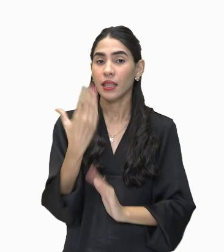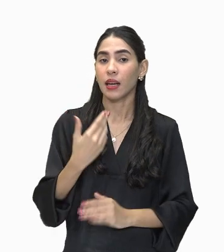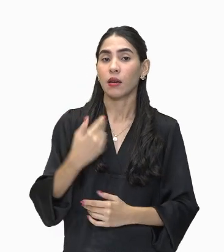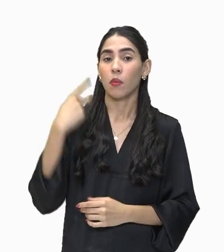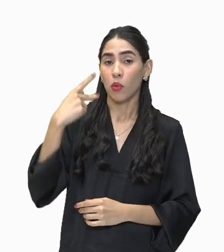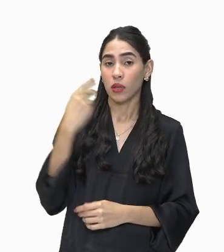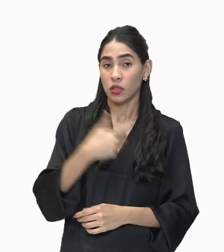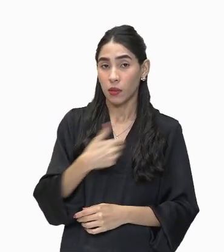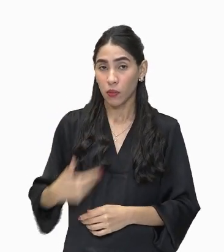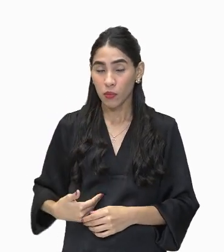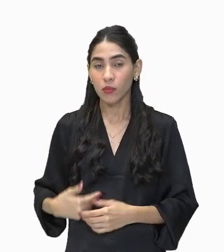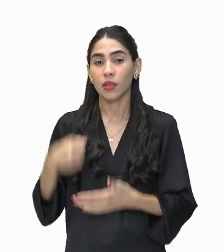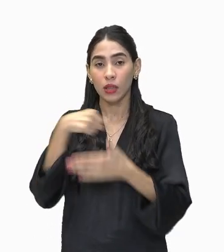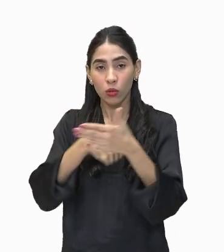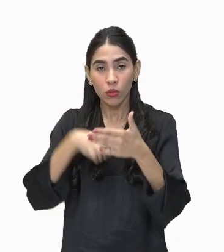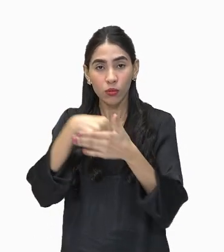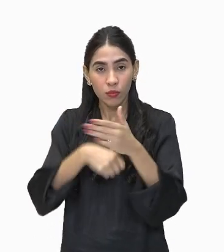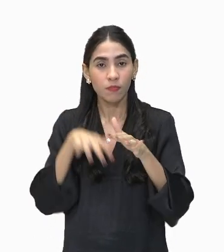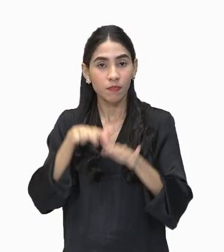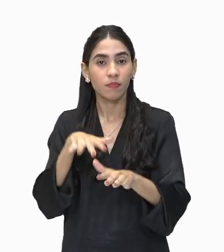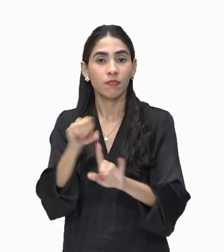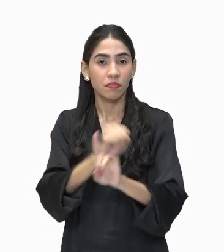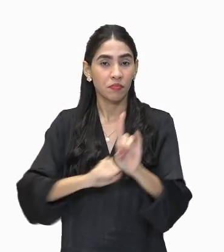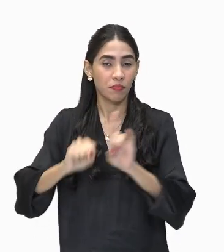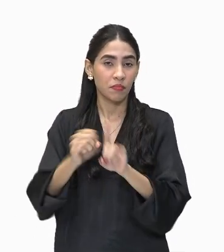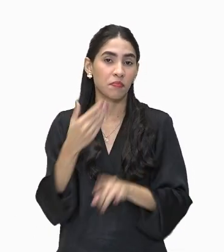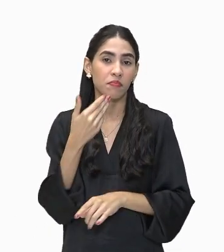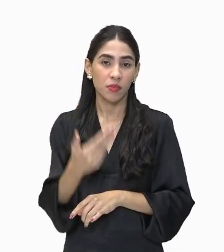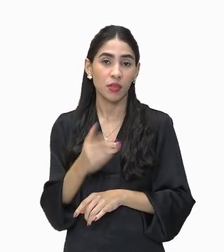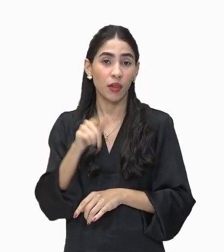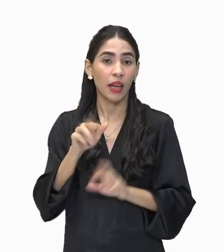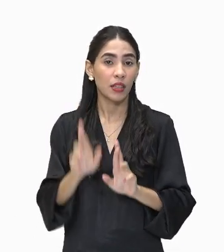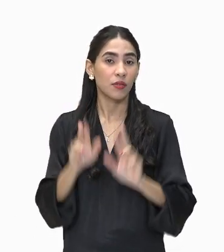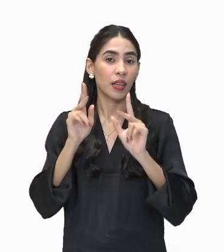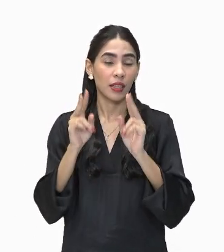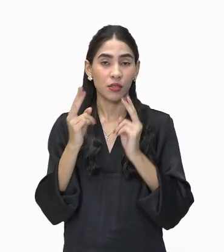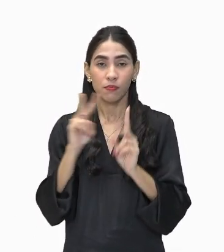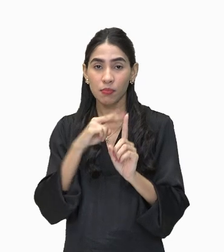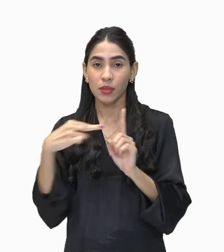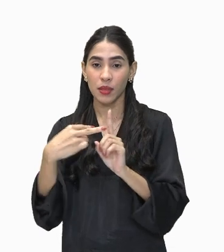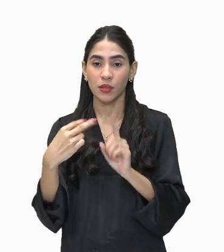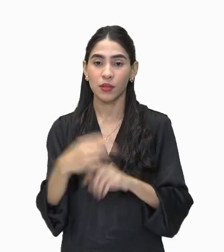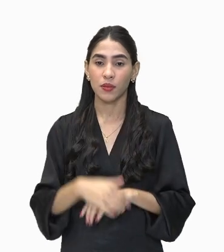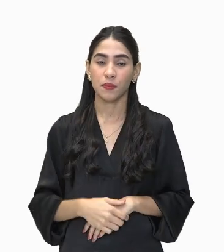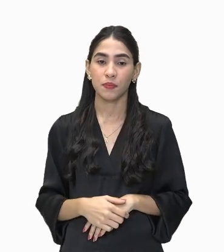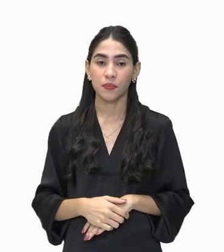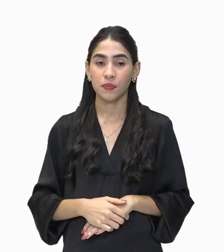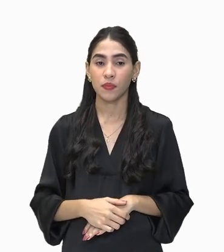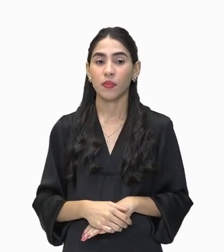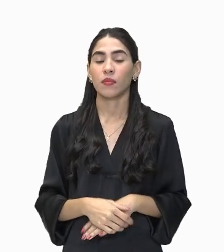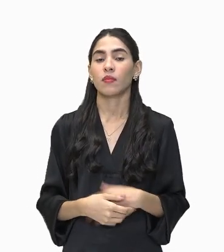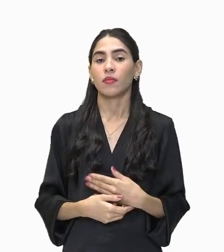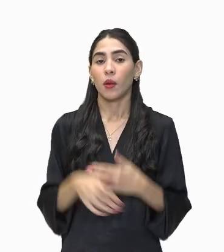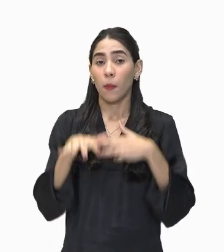são reivindicadas pelos movimentos. Então, duas visões diferentes. Os movimentos